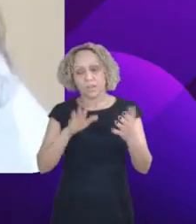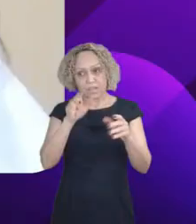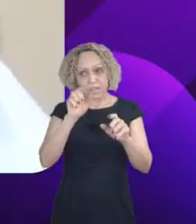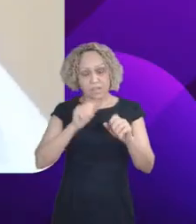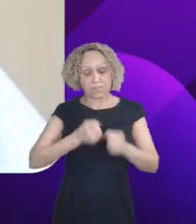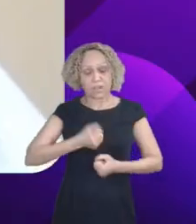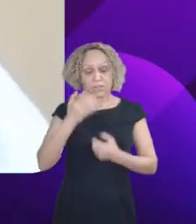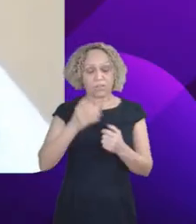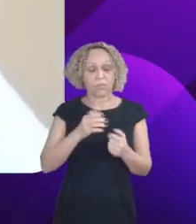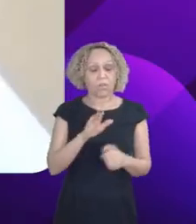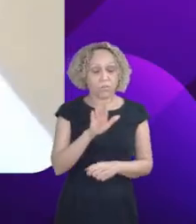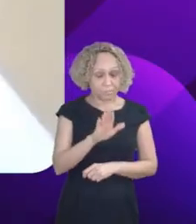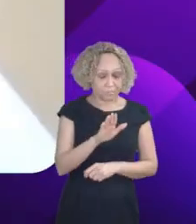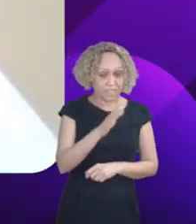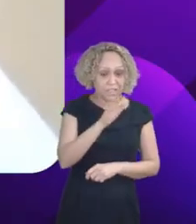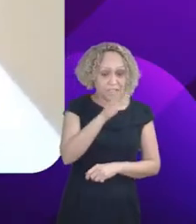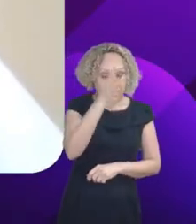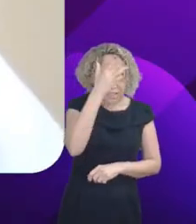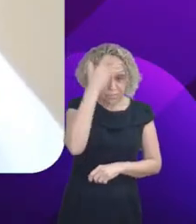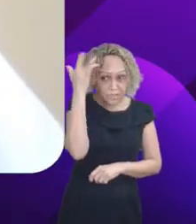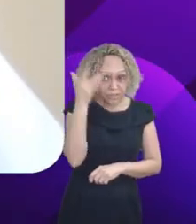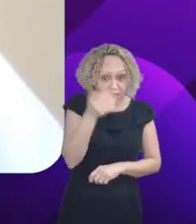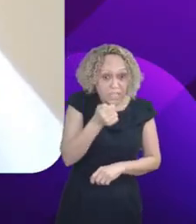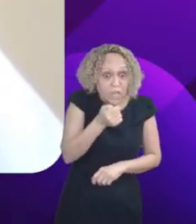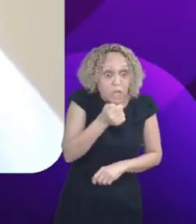quem quase morre ainda vive.